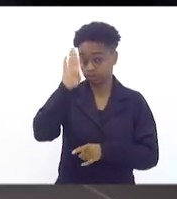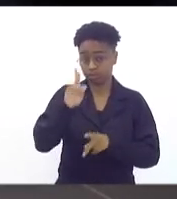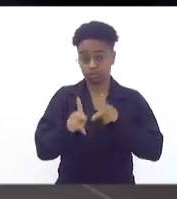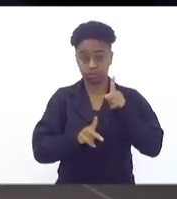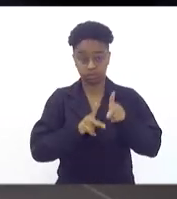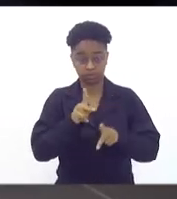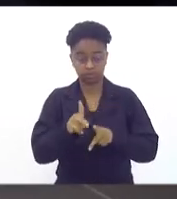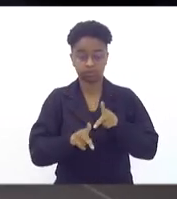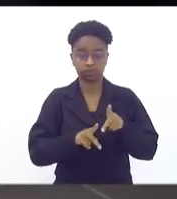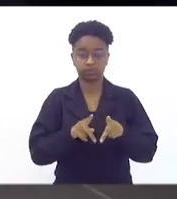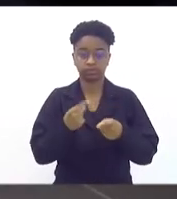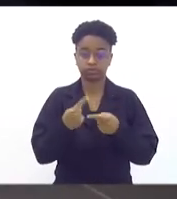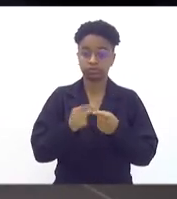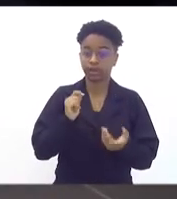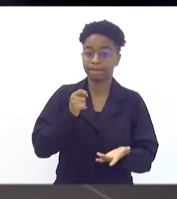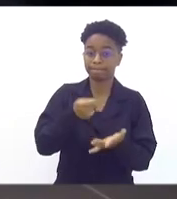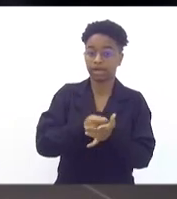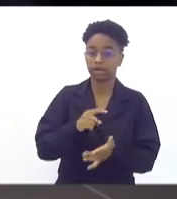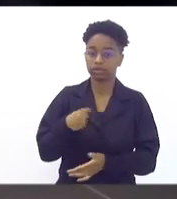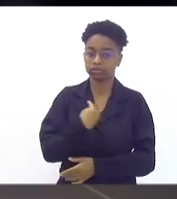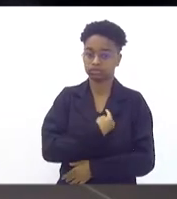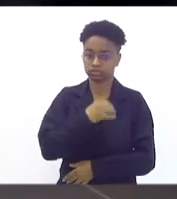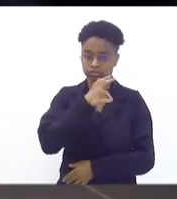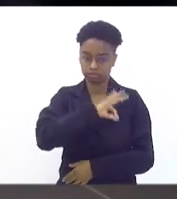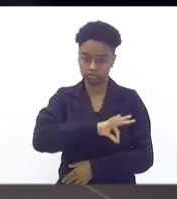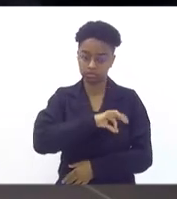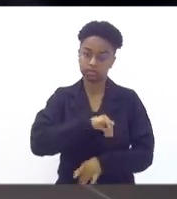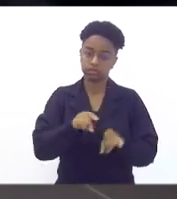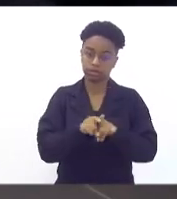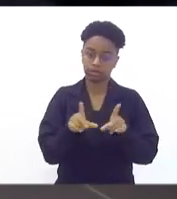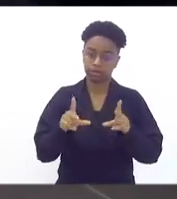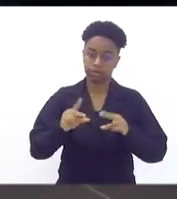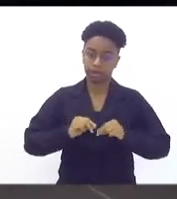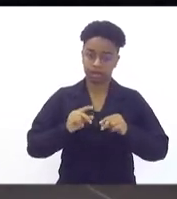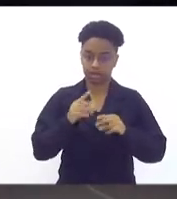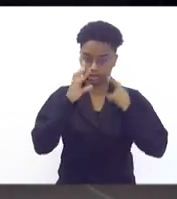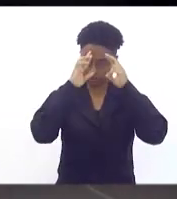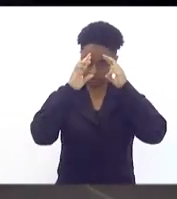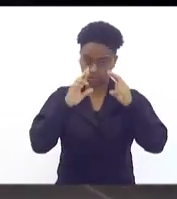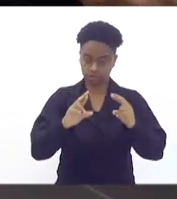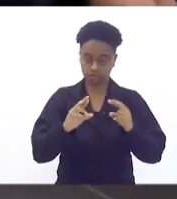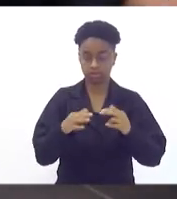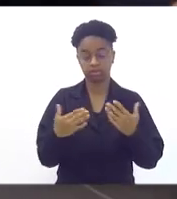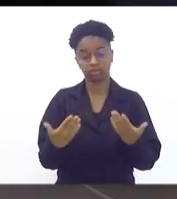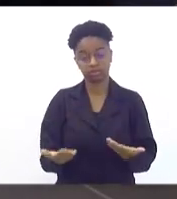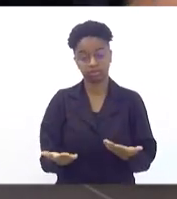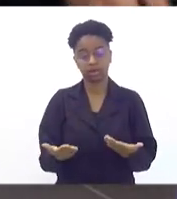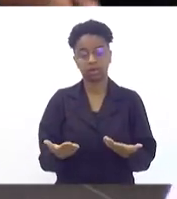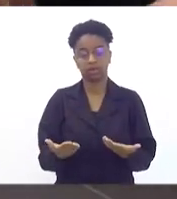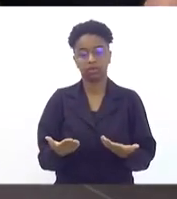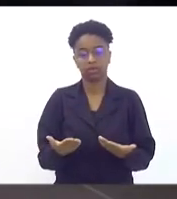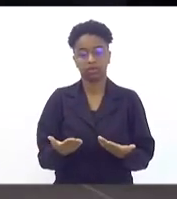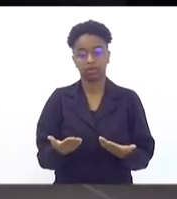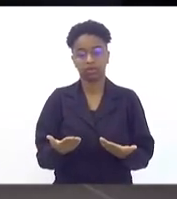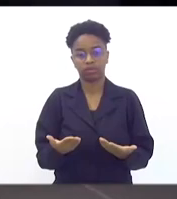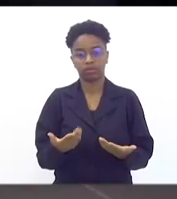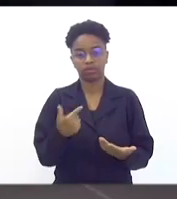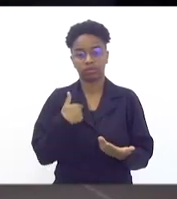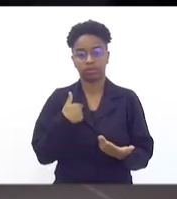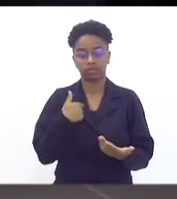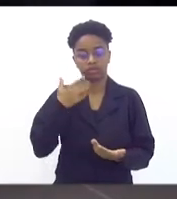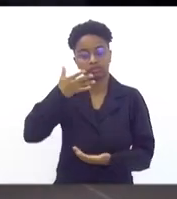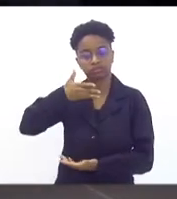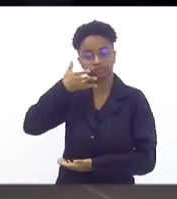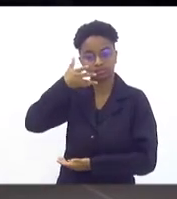que paga os nossos salários e merece todo respeito então fica aqui as